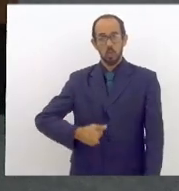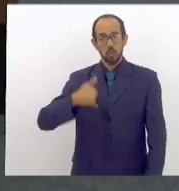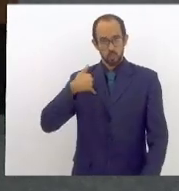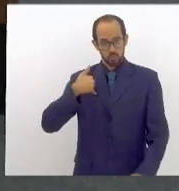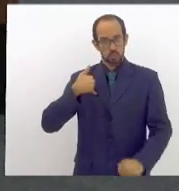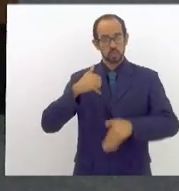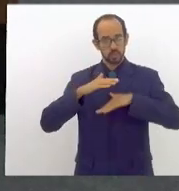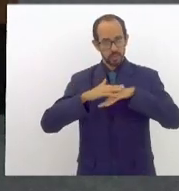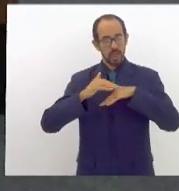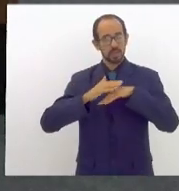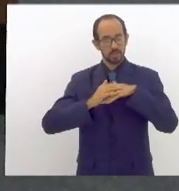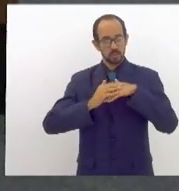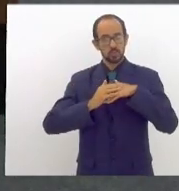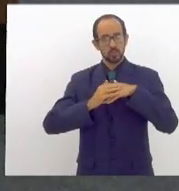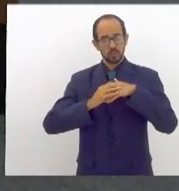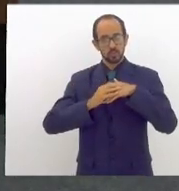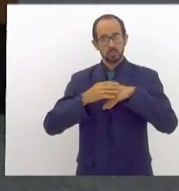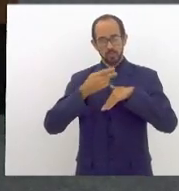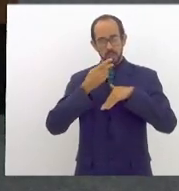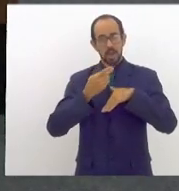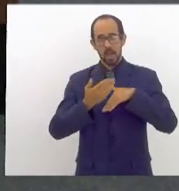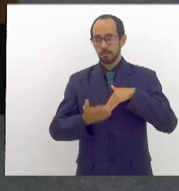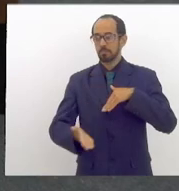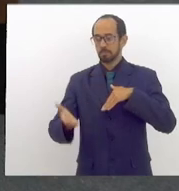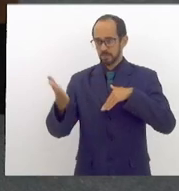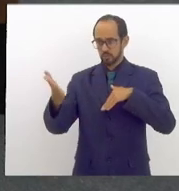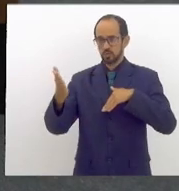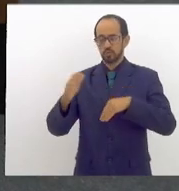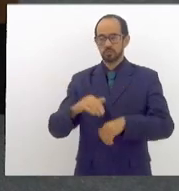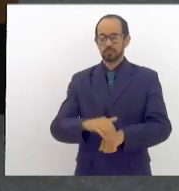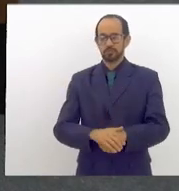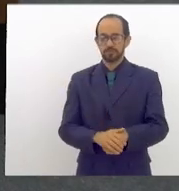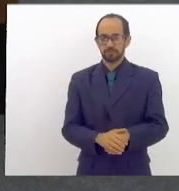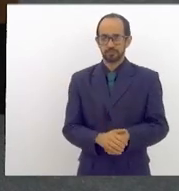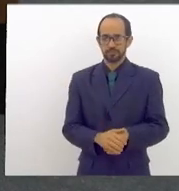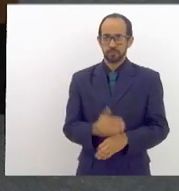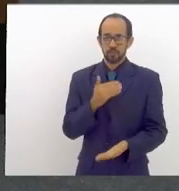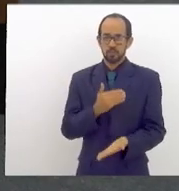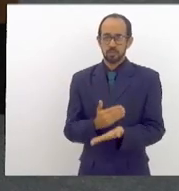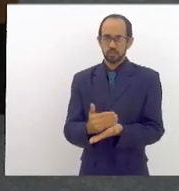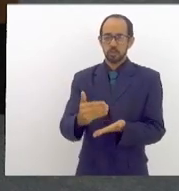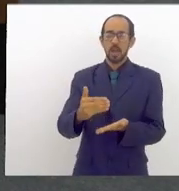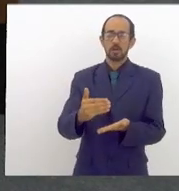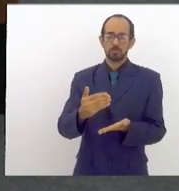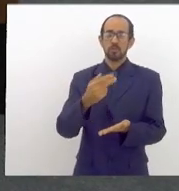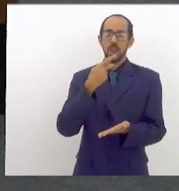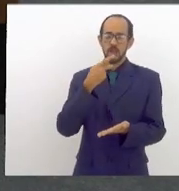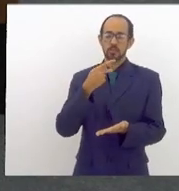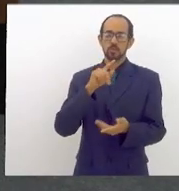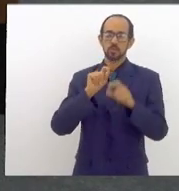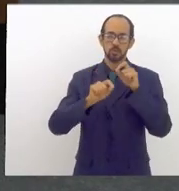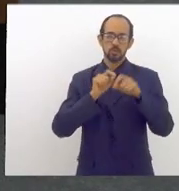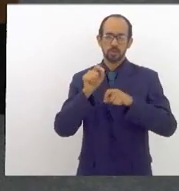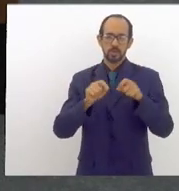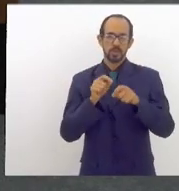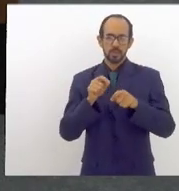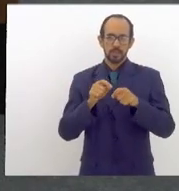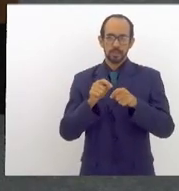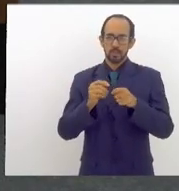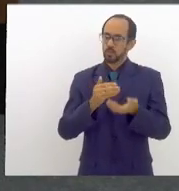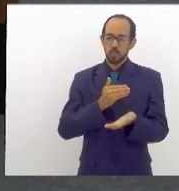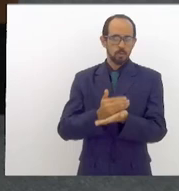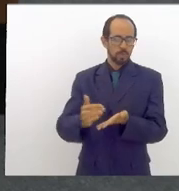tecer algumas palavras a vossa excelência começar dizendo que o nosso início não foi